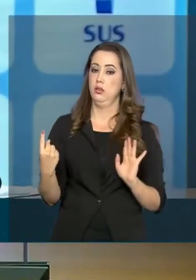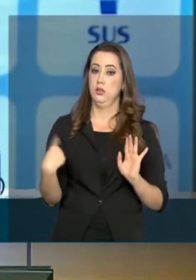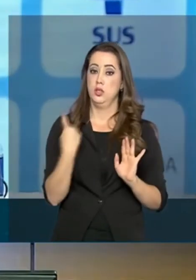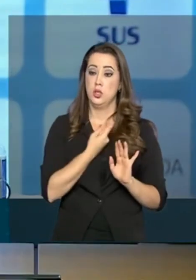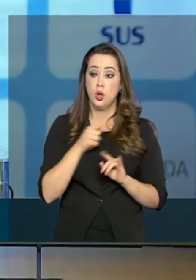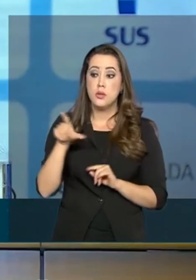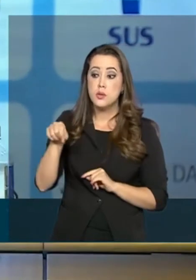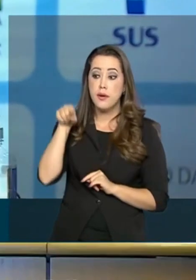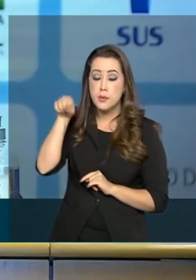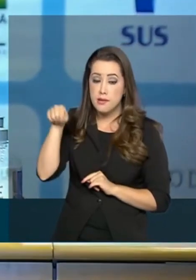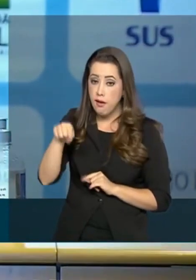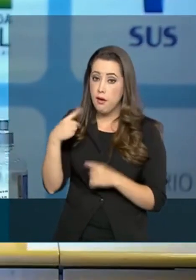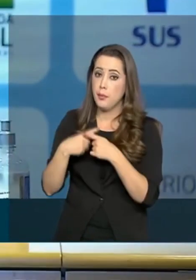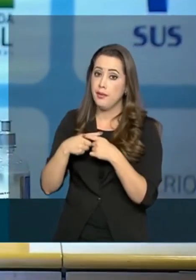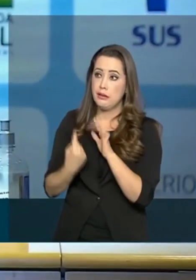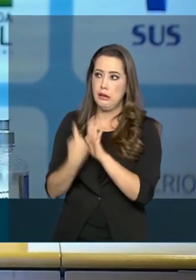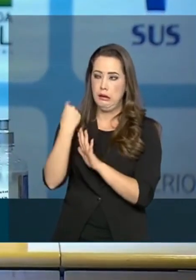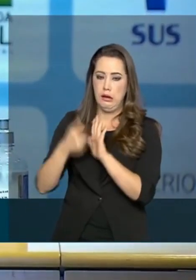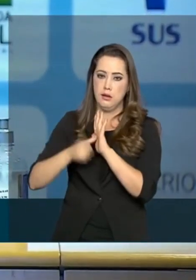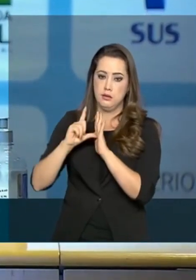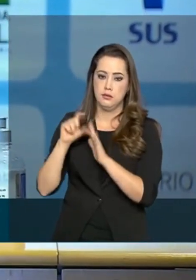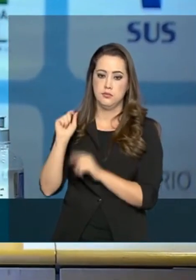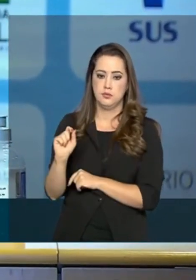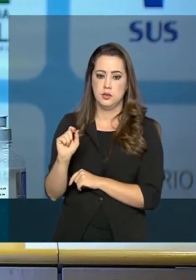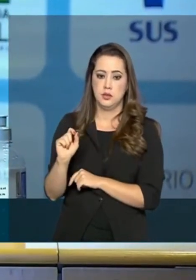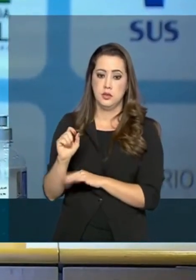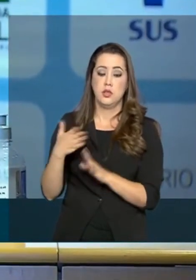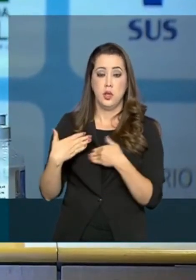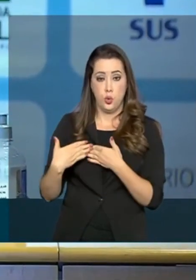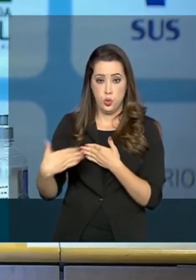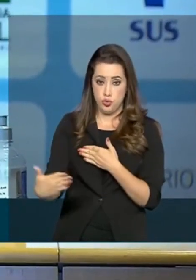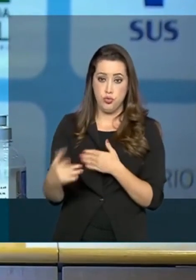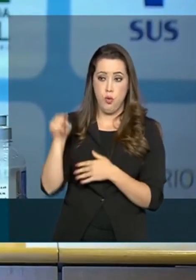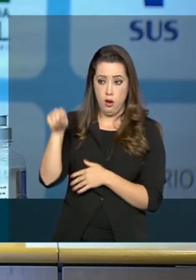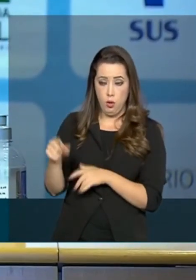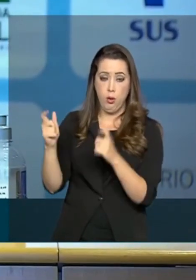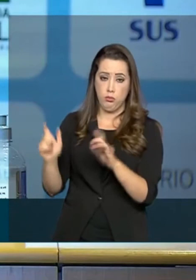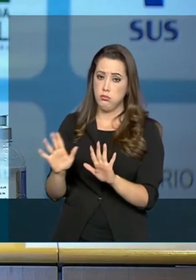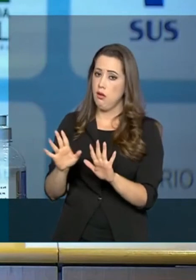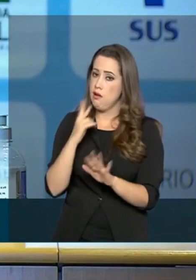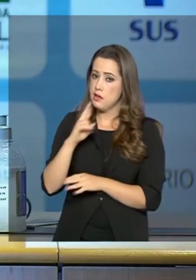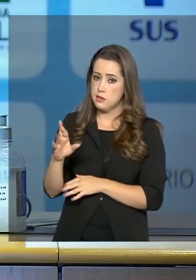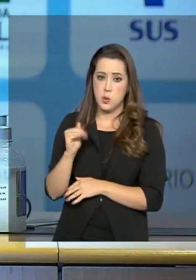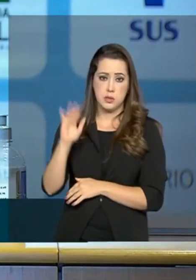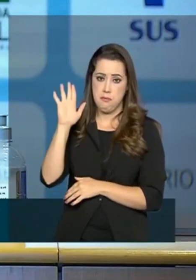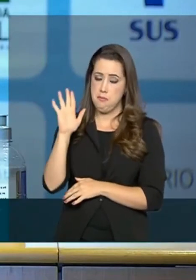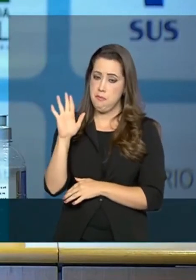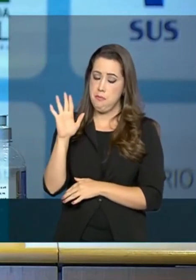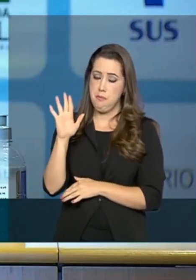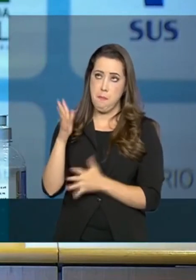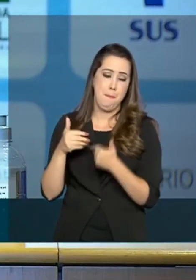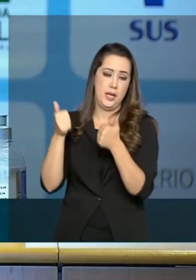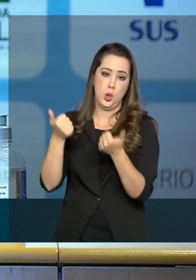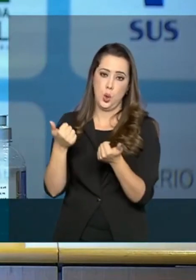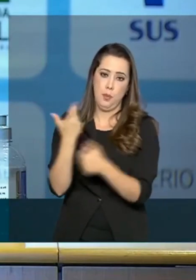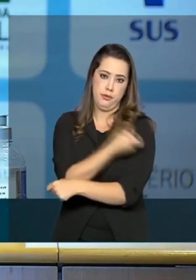Optamos por ela por ser, naquele momento, e ainda continuar sendo, a solução mais viável para a